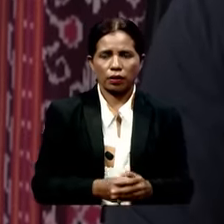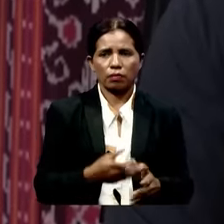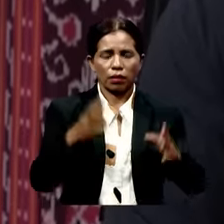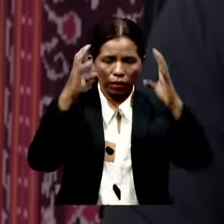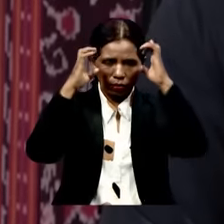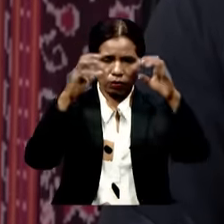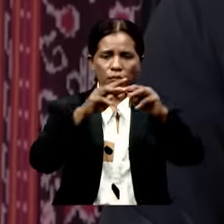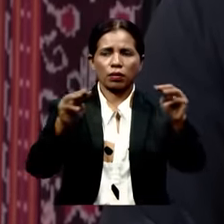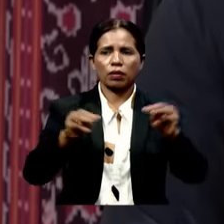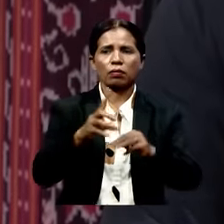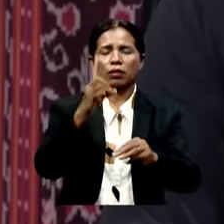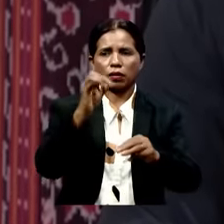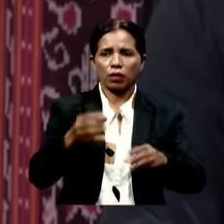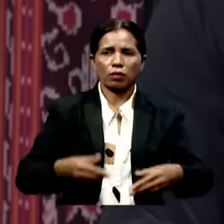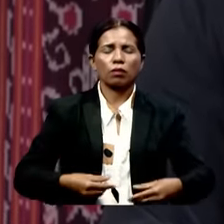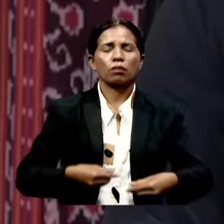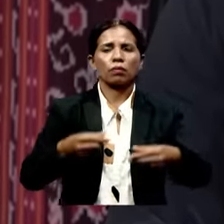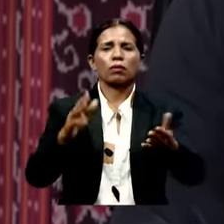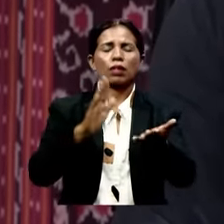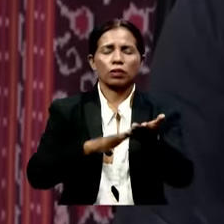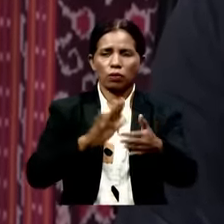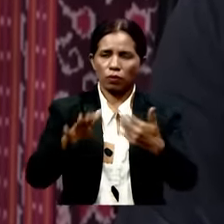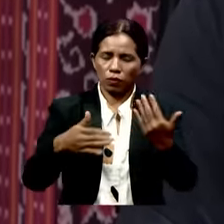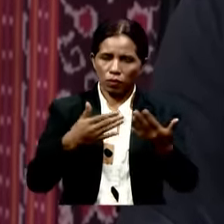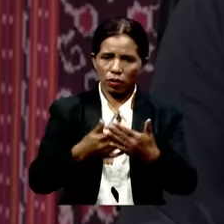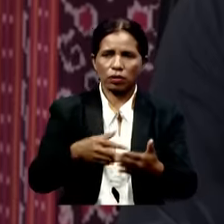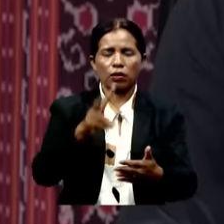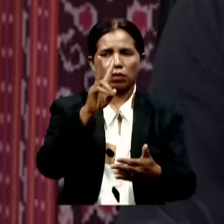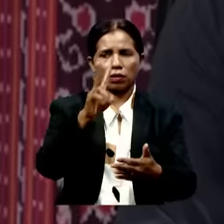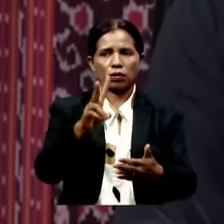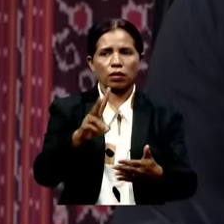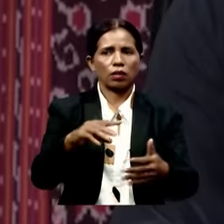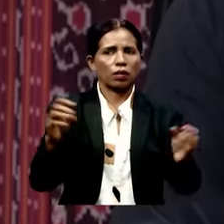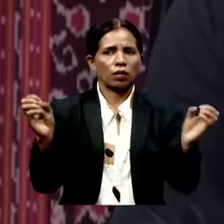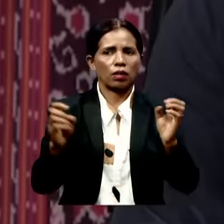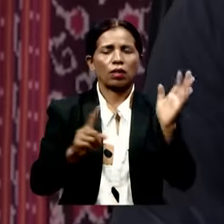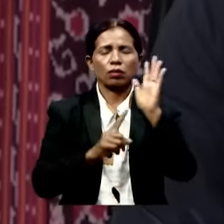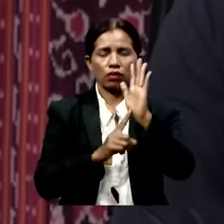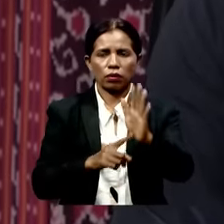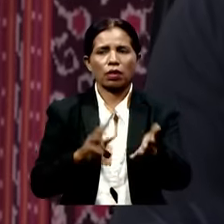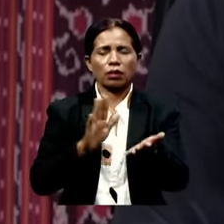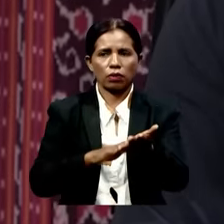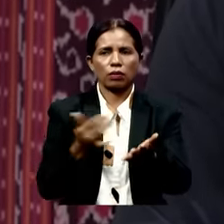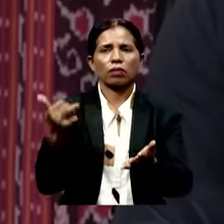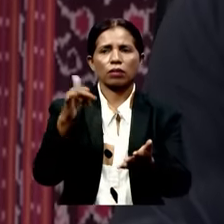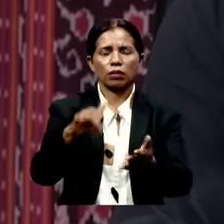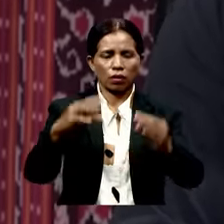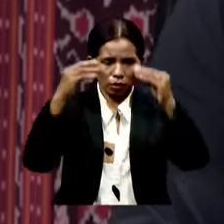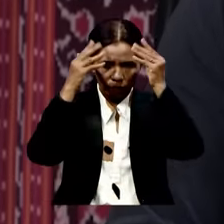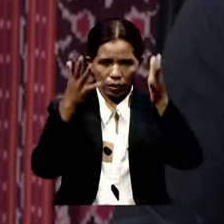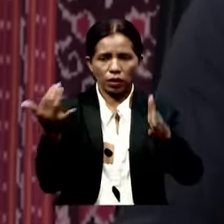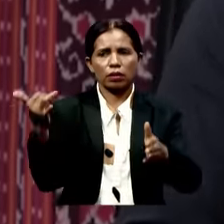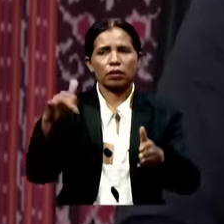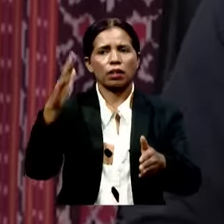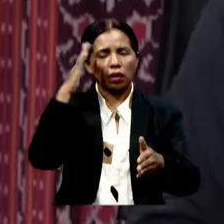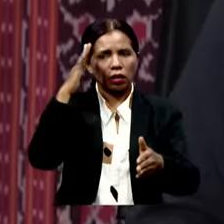educação município dili hatumba he escola sira e ida segundo ne aviso ne la consegue to he escola sira então professor sira hanoi